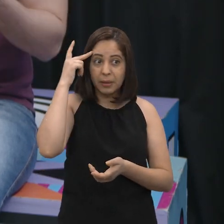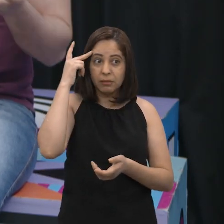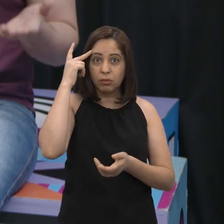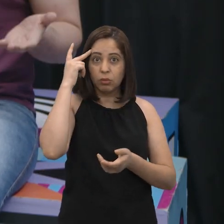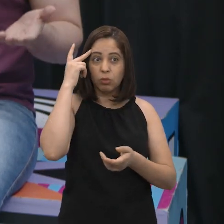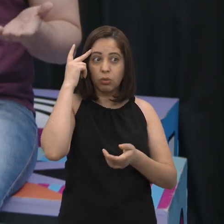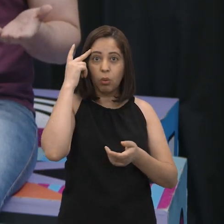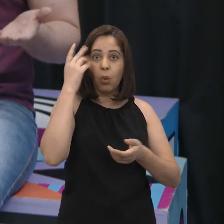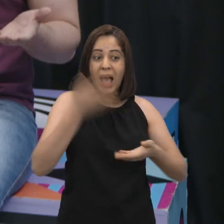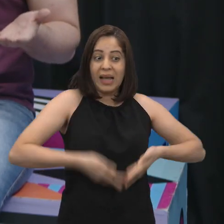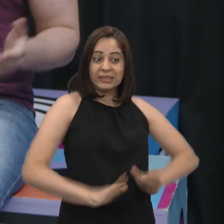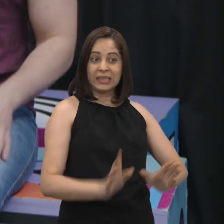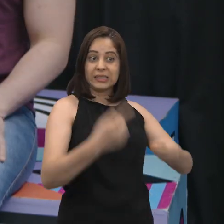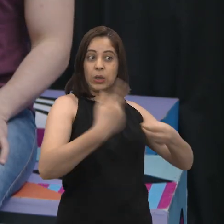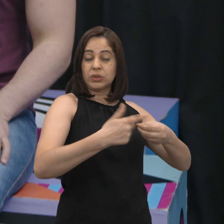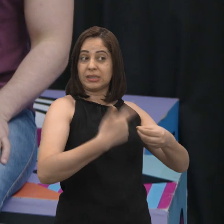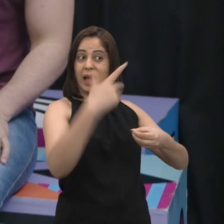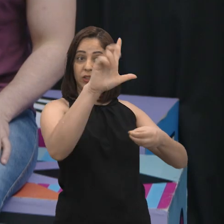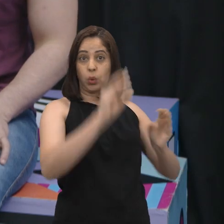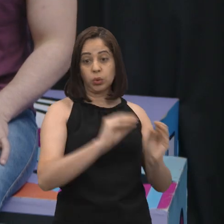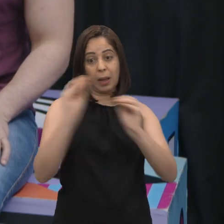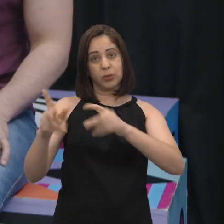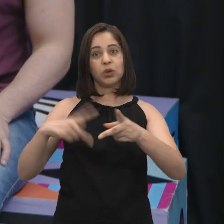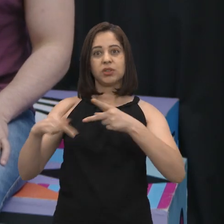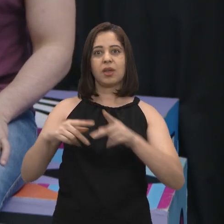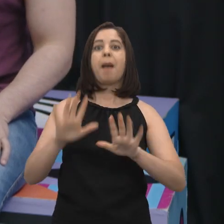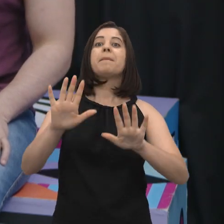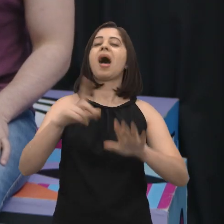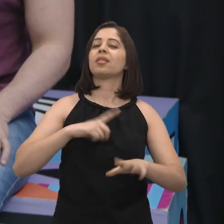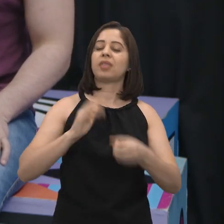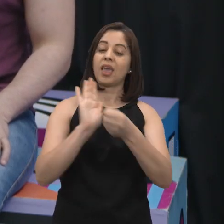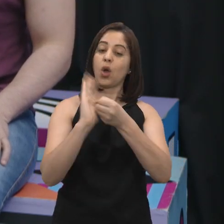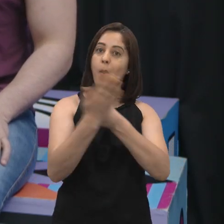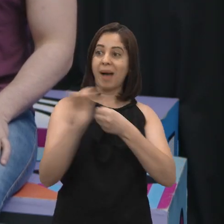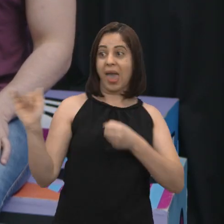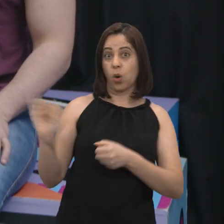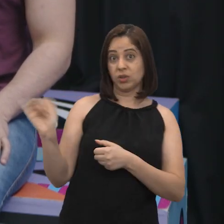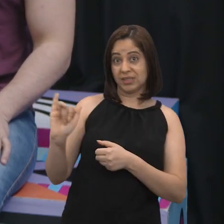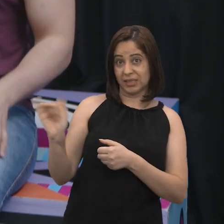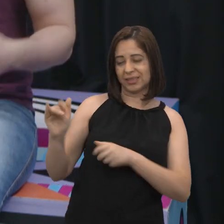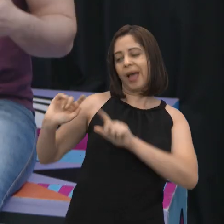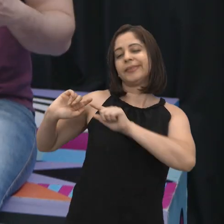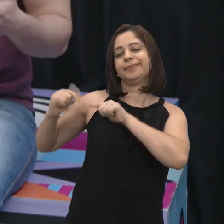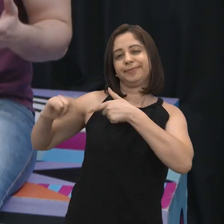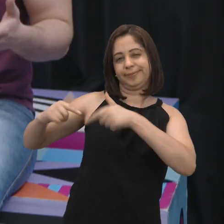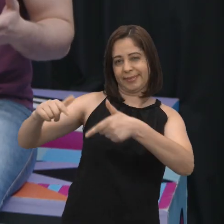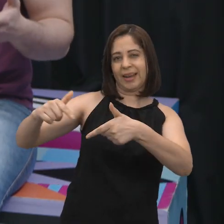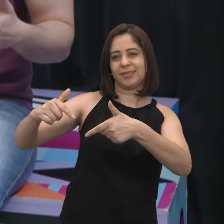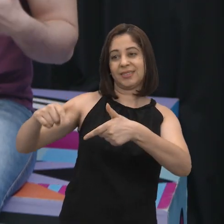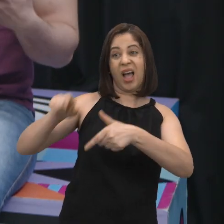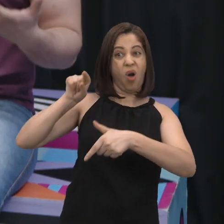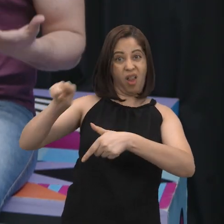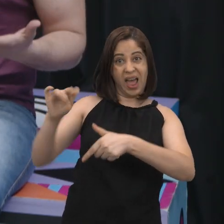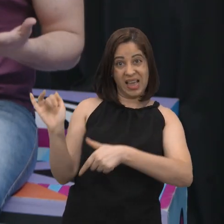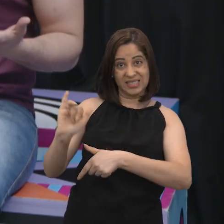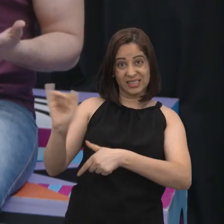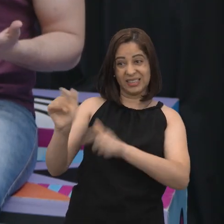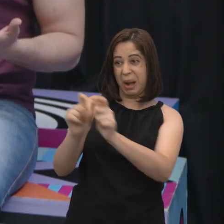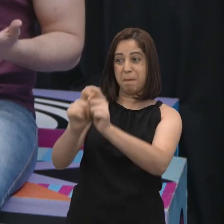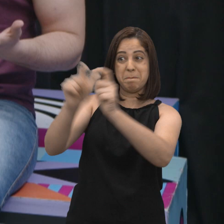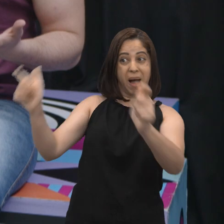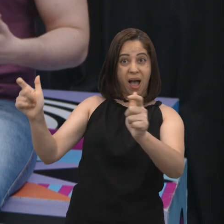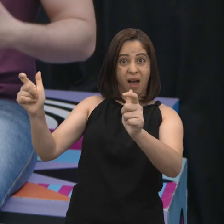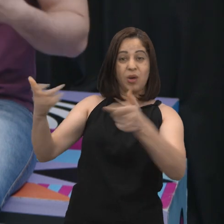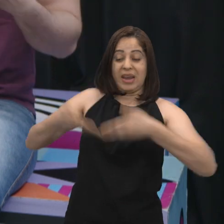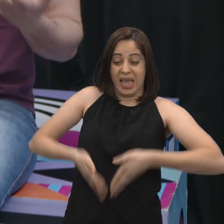Mas lembrando que, né, minha gente, a gente tem aqui um bairro mega tradicional em São José dos Campos, que é Santana, que é tradicionalmente de pessoas que vieram de fora